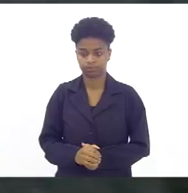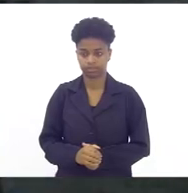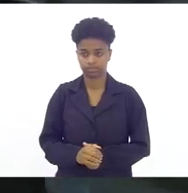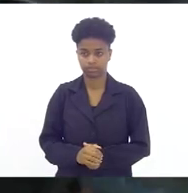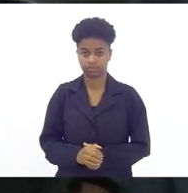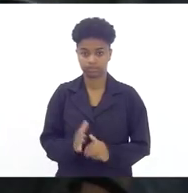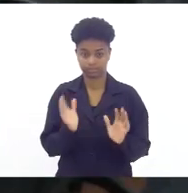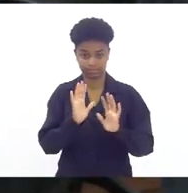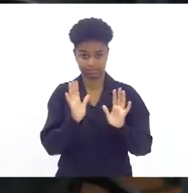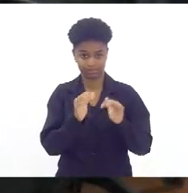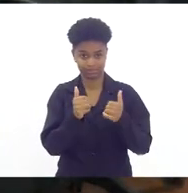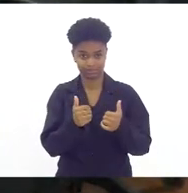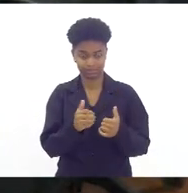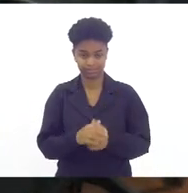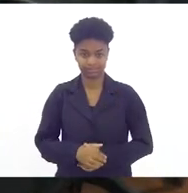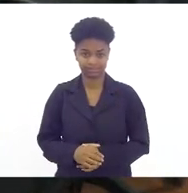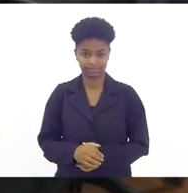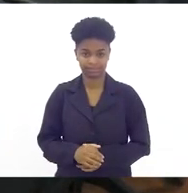alô